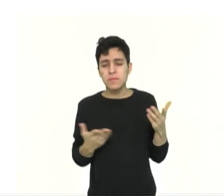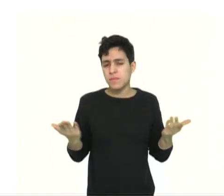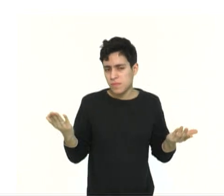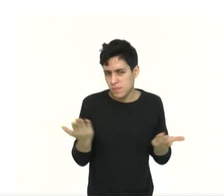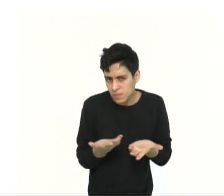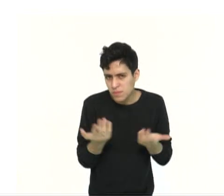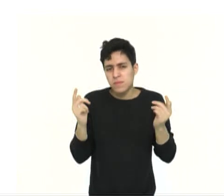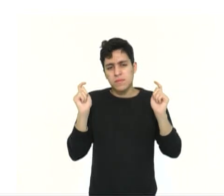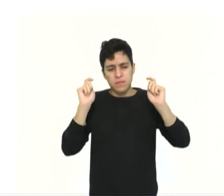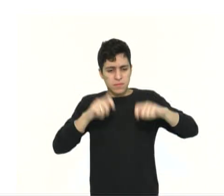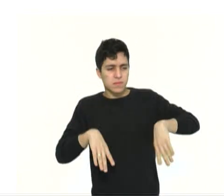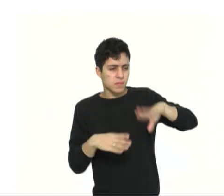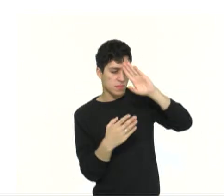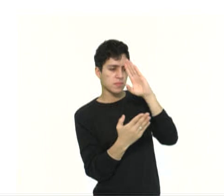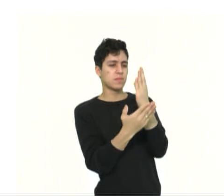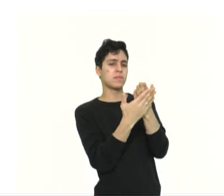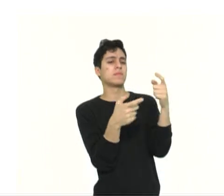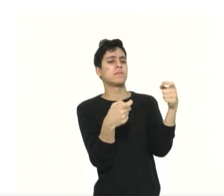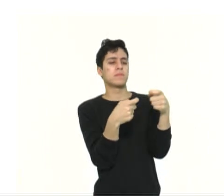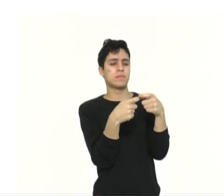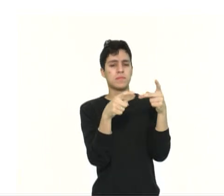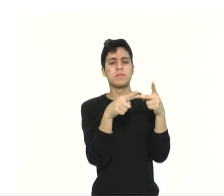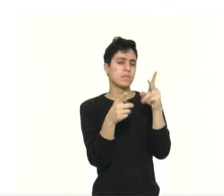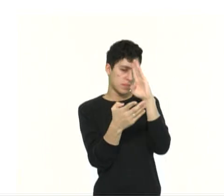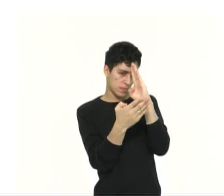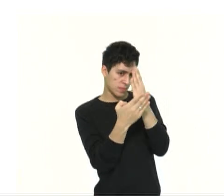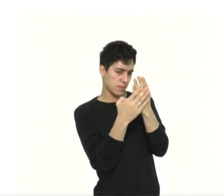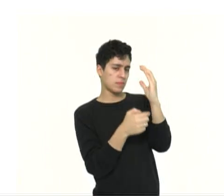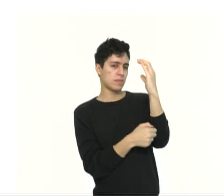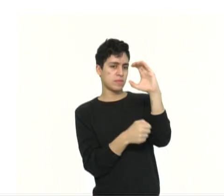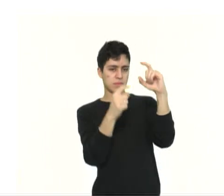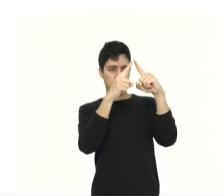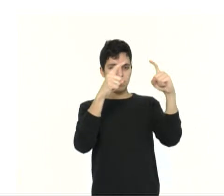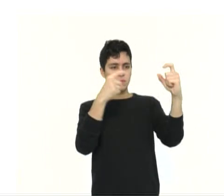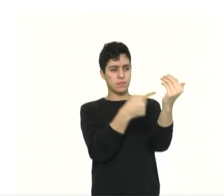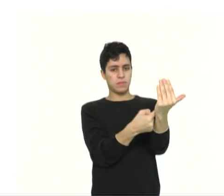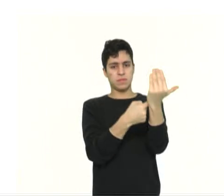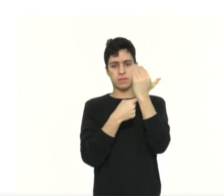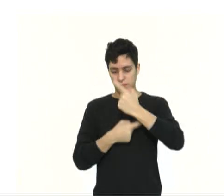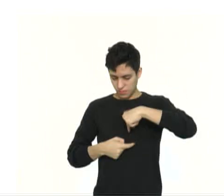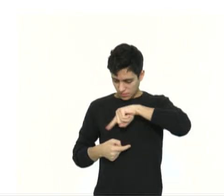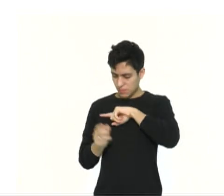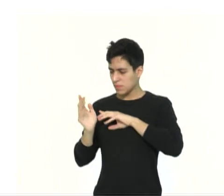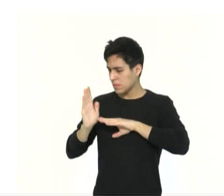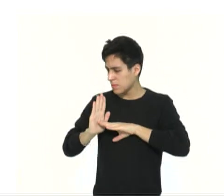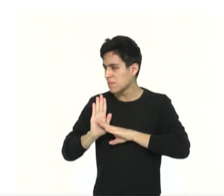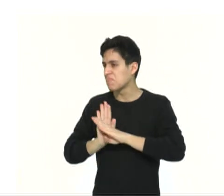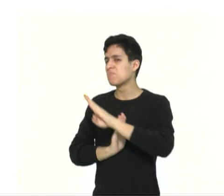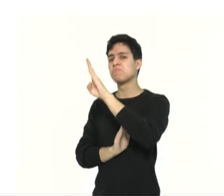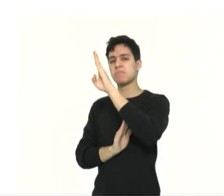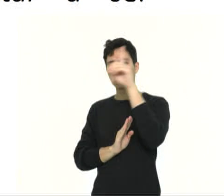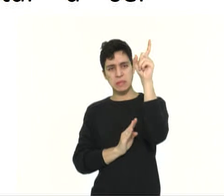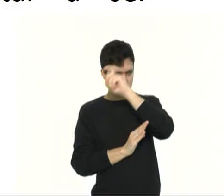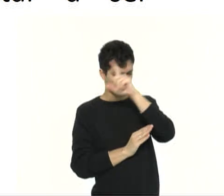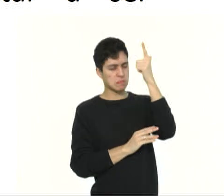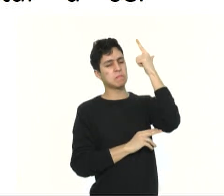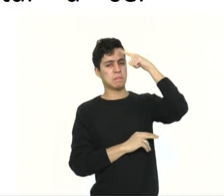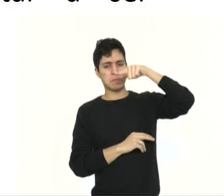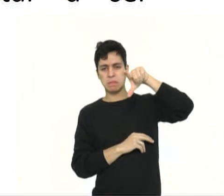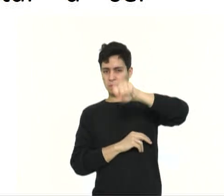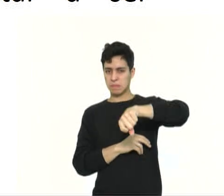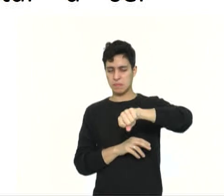sobre artigos, só sobre opiniões, também encontramos. Agora vejamos o nosso artigo de estudo.